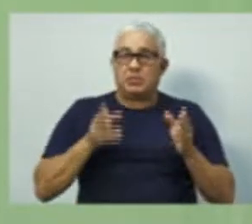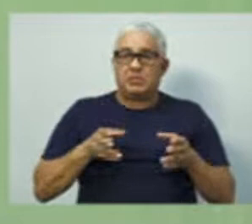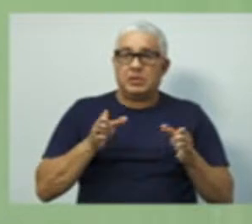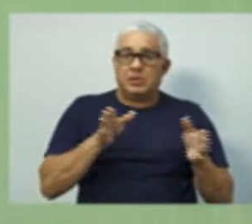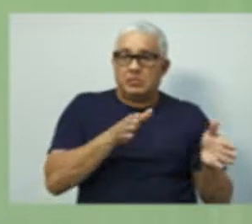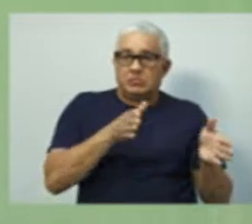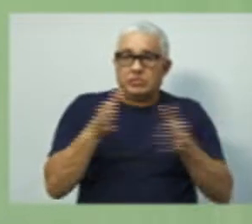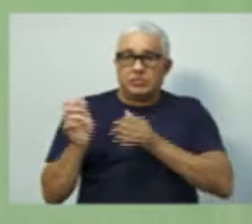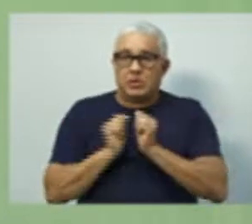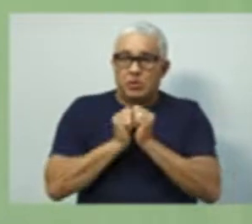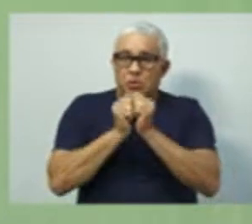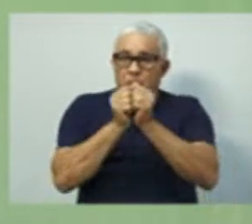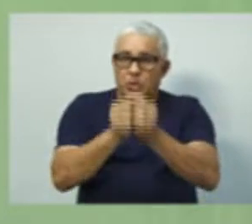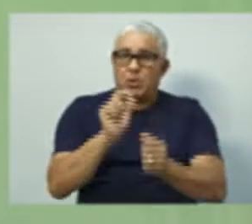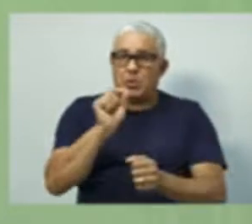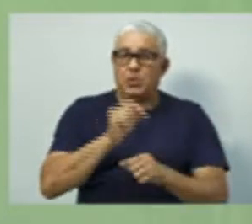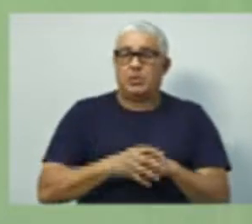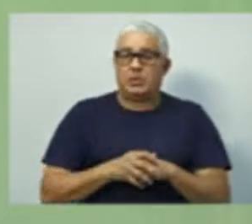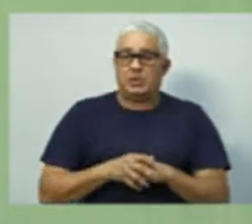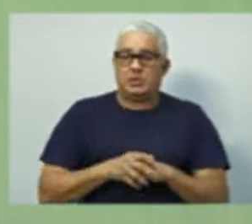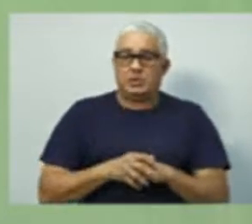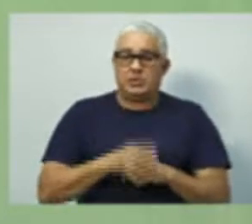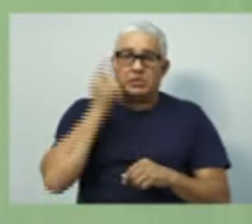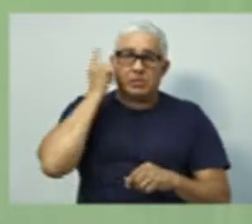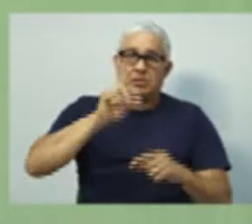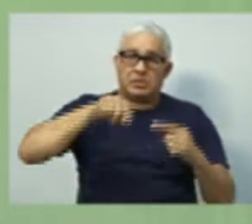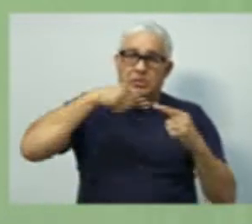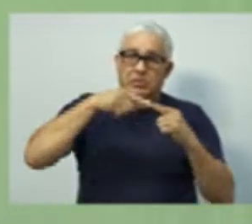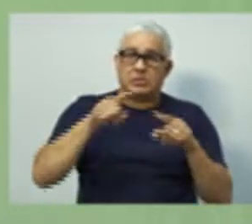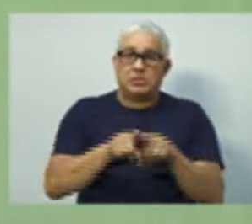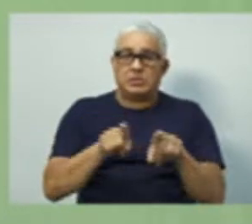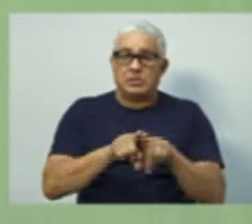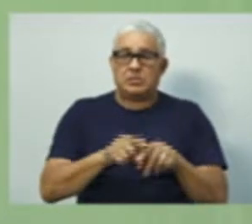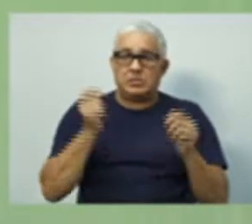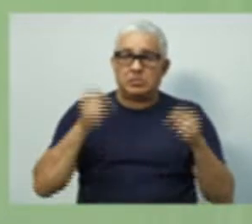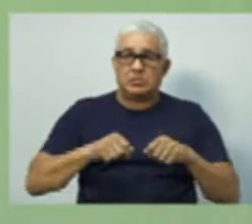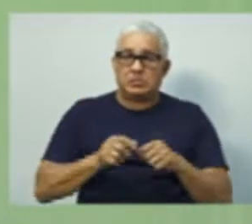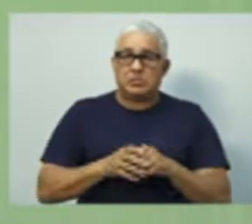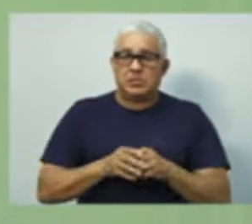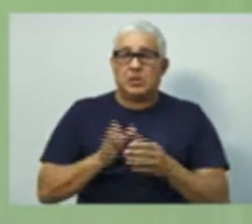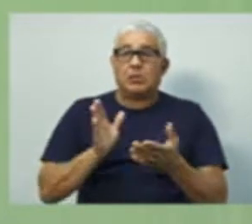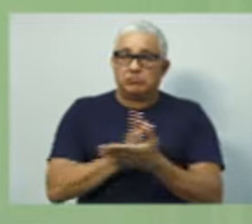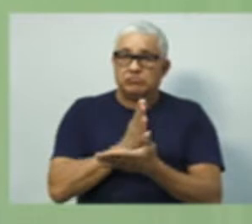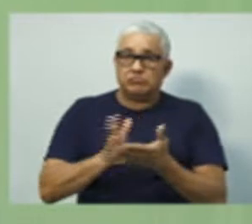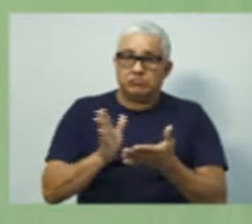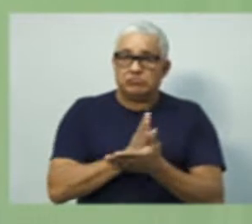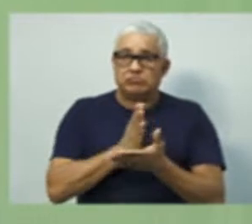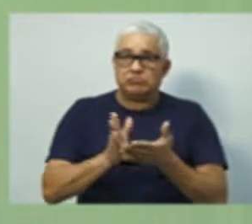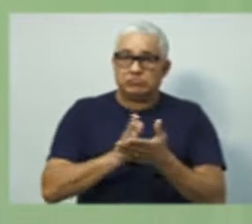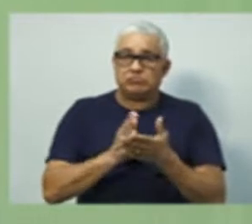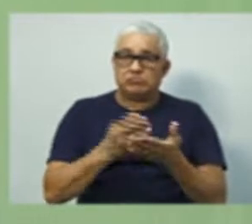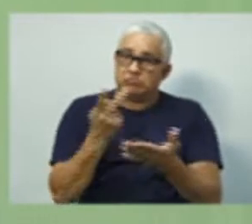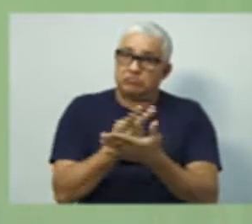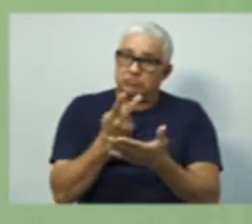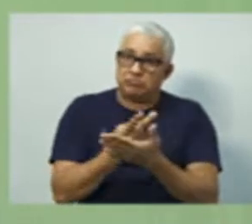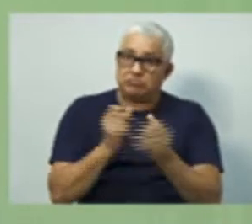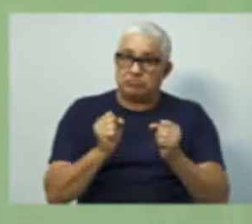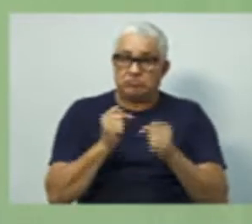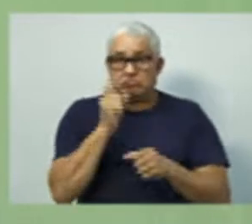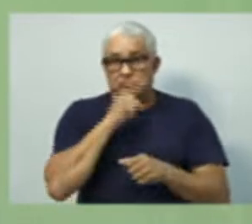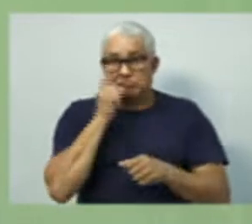esses resultados sejam alcançados e os possíveis desvios sejam analisados, avaliados